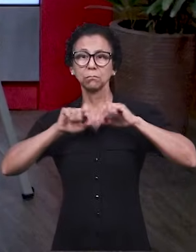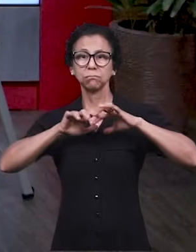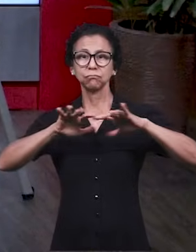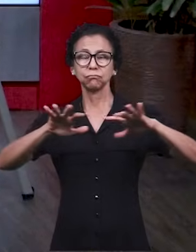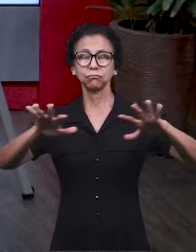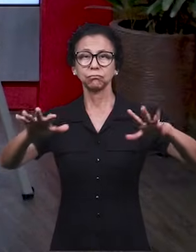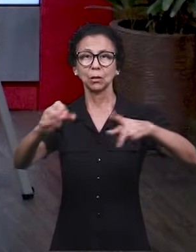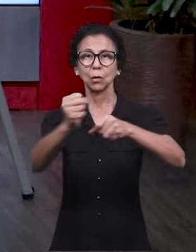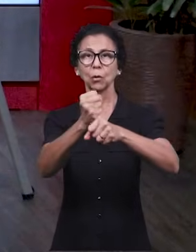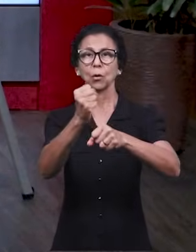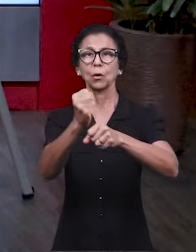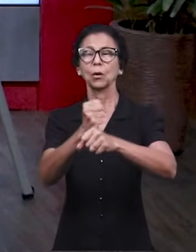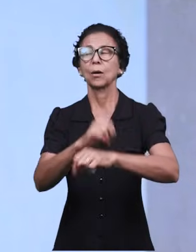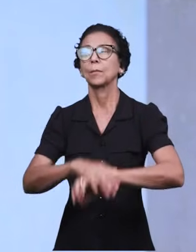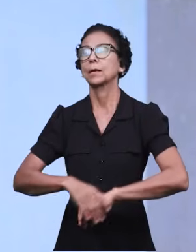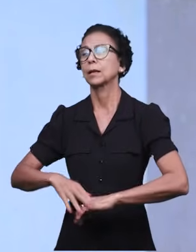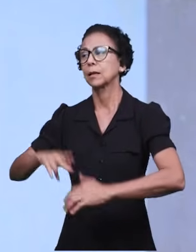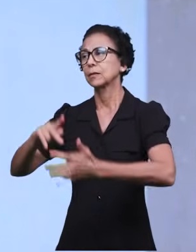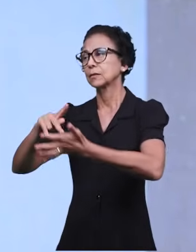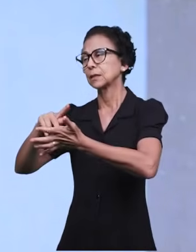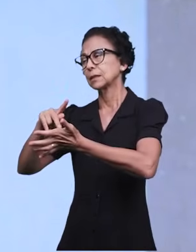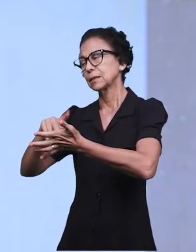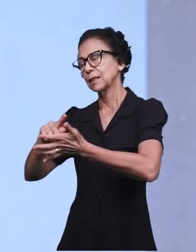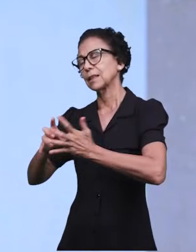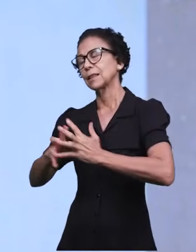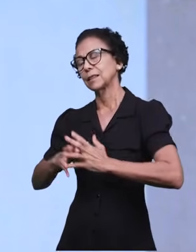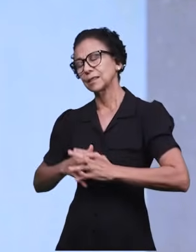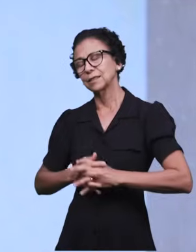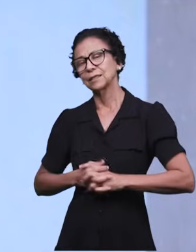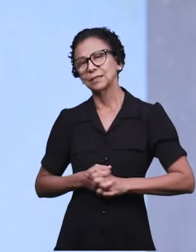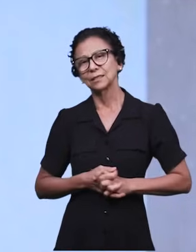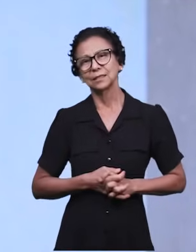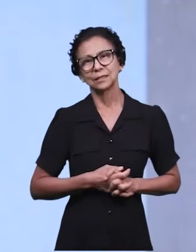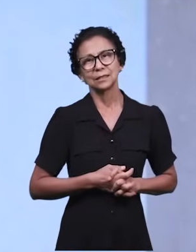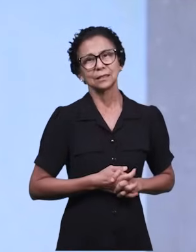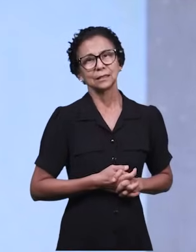verdade. Ultimamente no último ano, né, temos